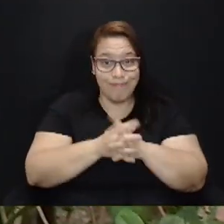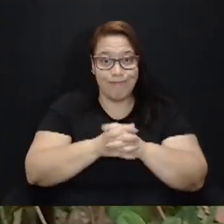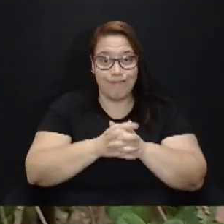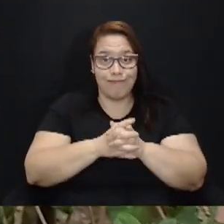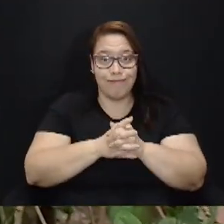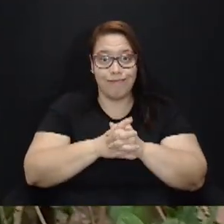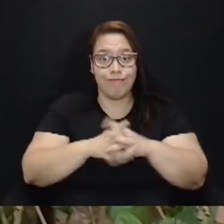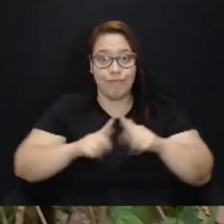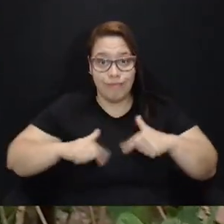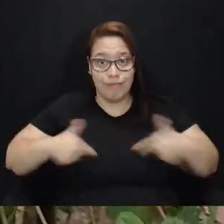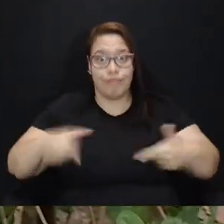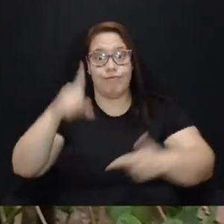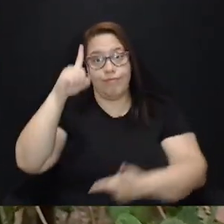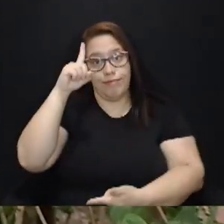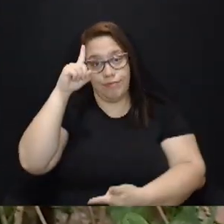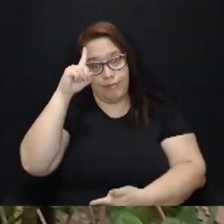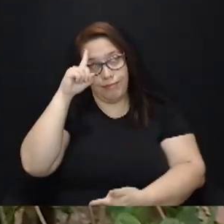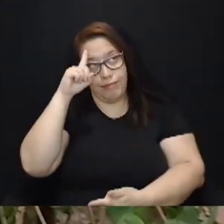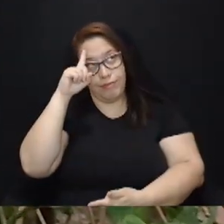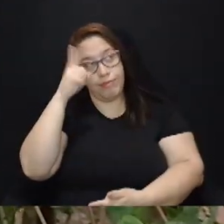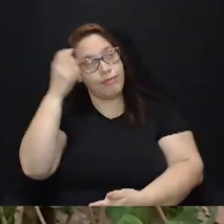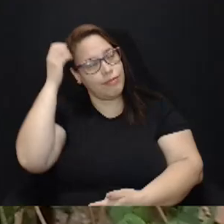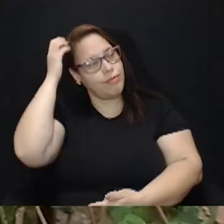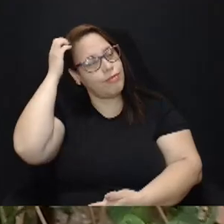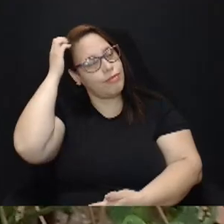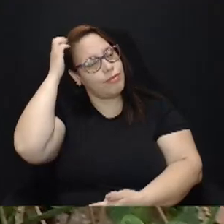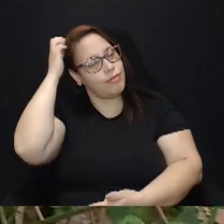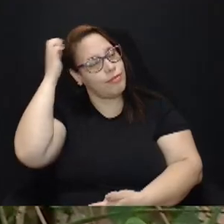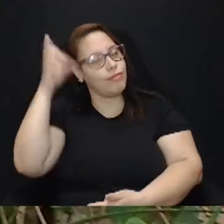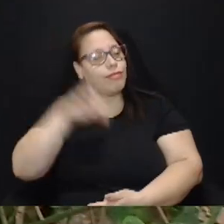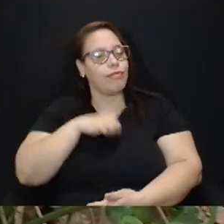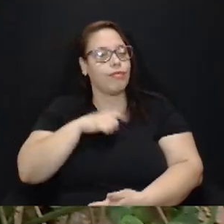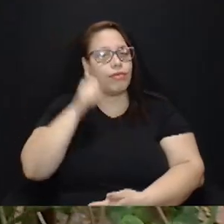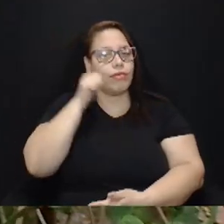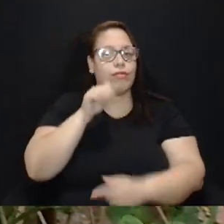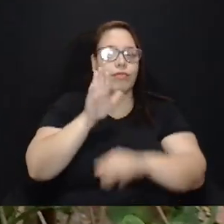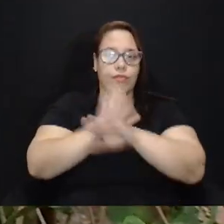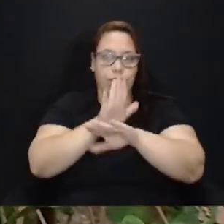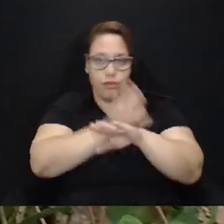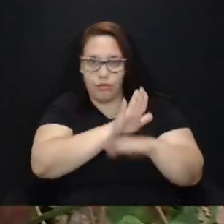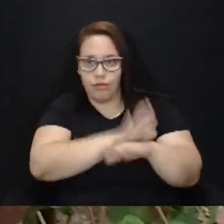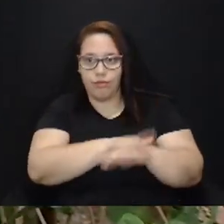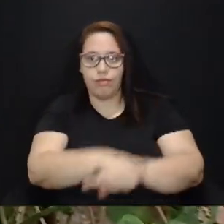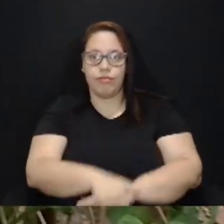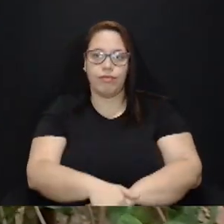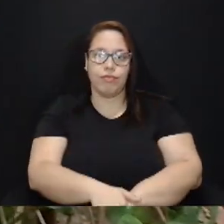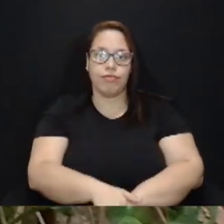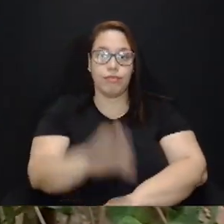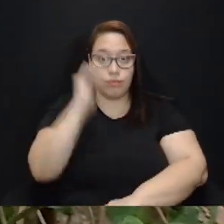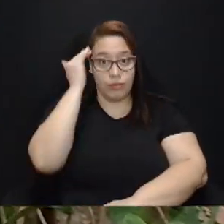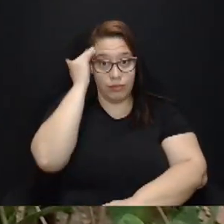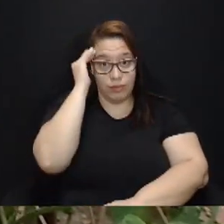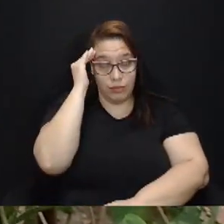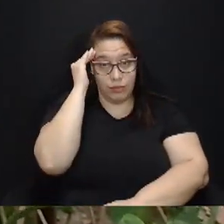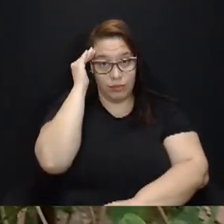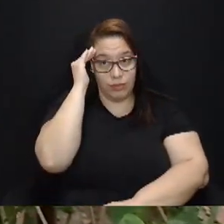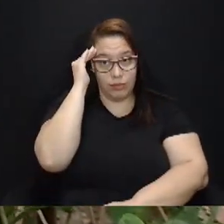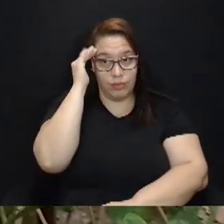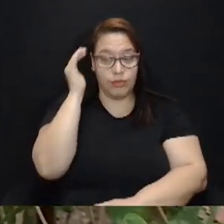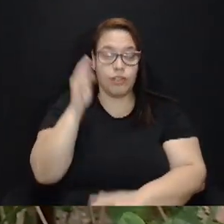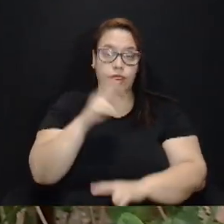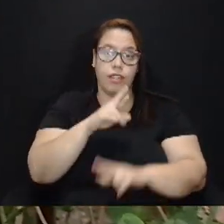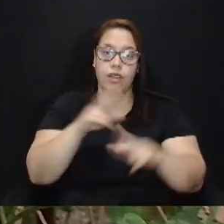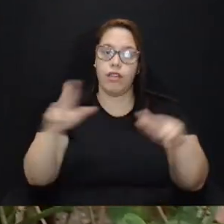temos algumas mulheres que estão sempre prontas para nos ajudar, entendeu? De várias profissões,